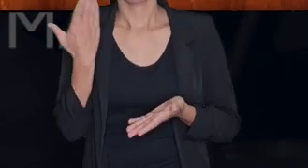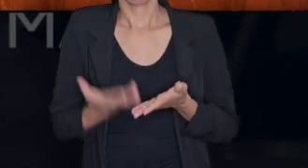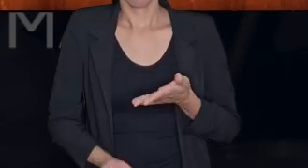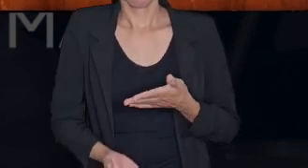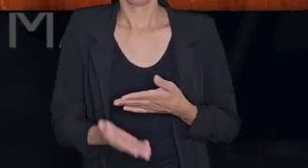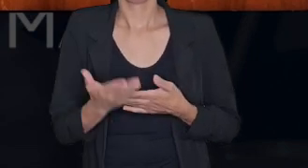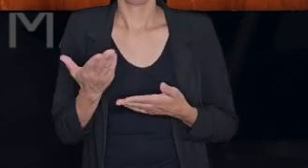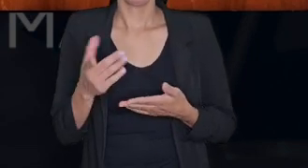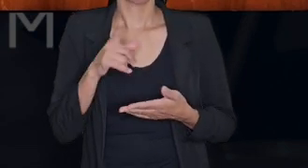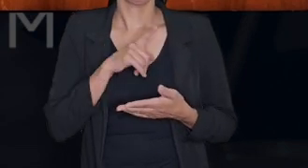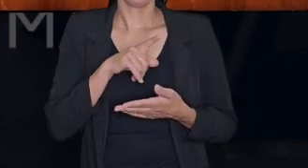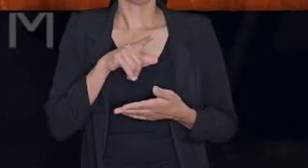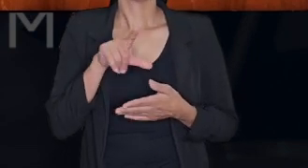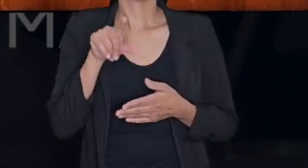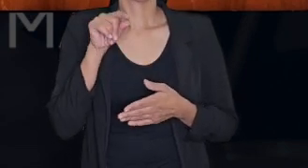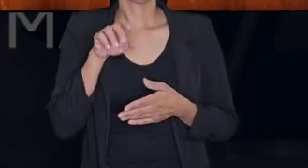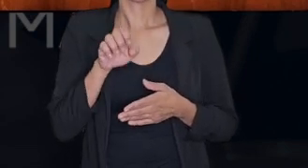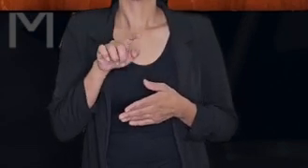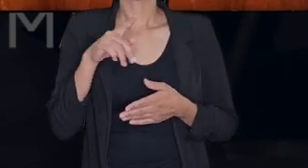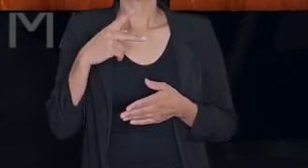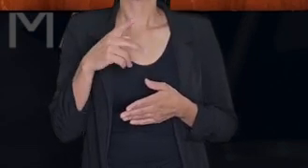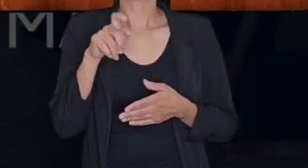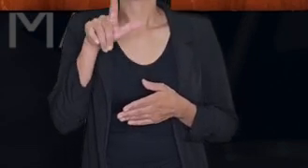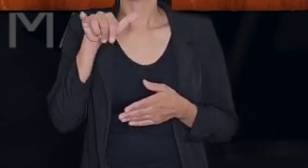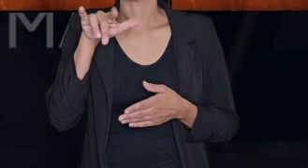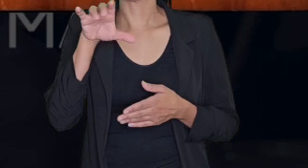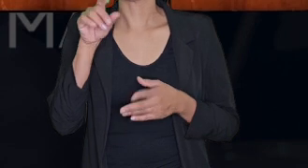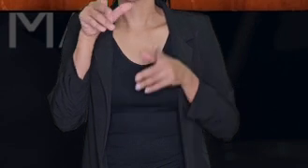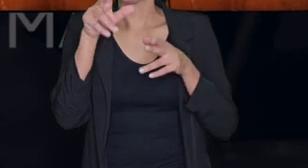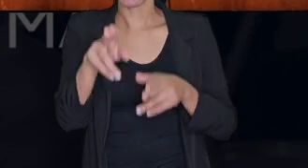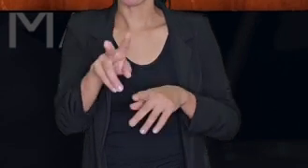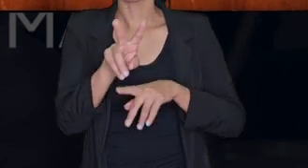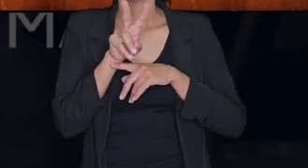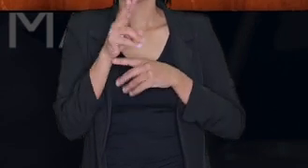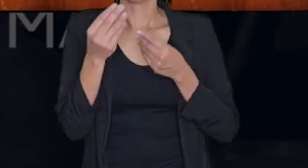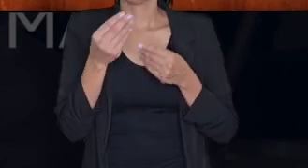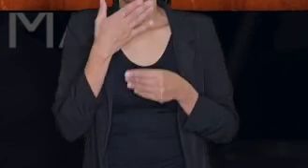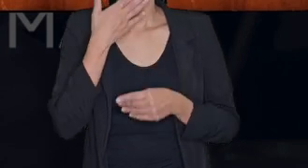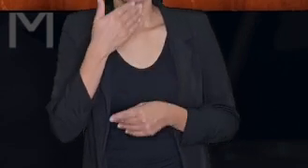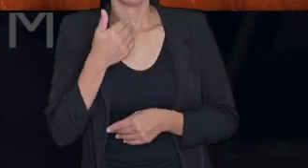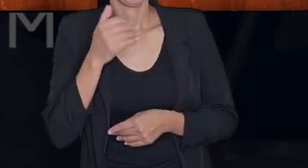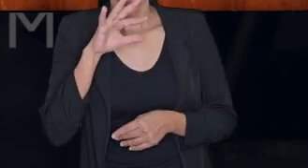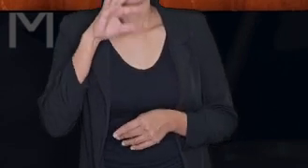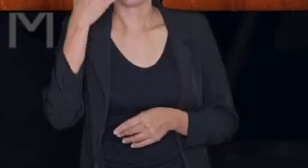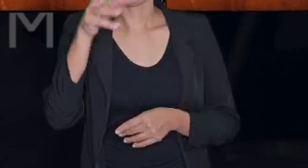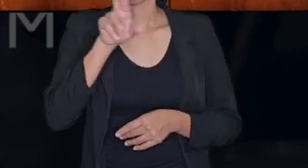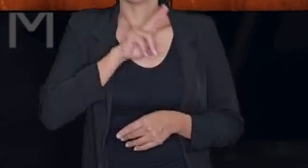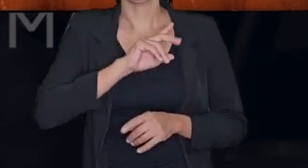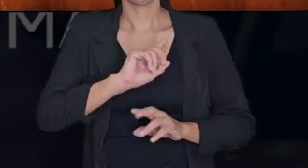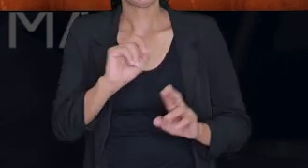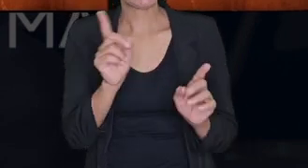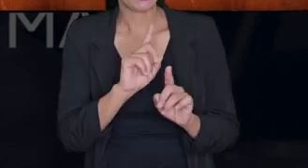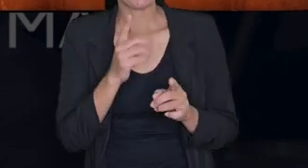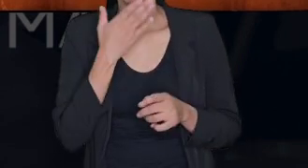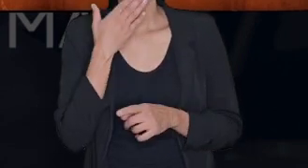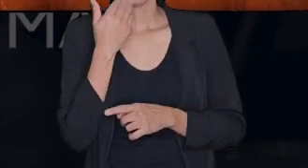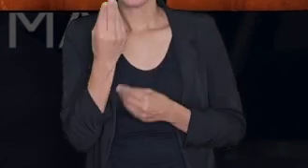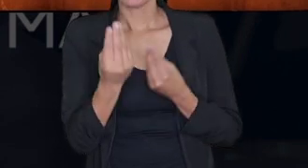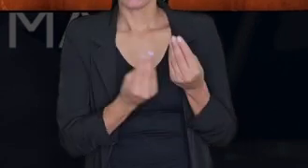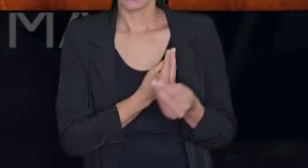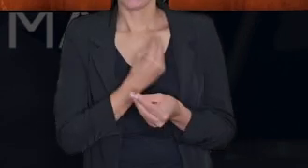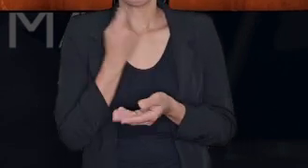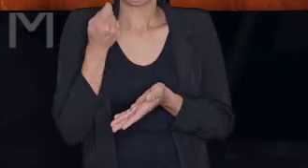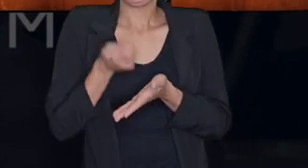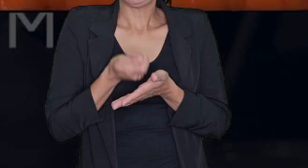Playboy, habilite-se lá num espólio como um credor. Parece que não é essa a melhor solução.